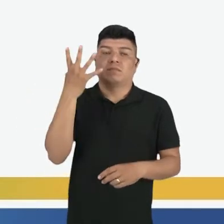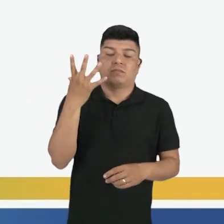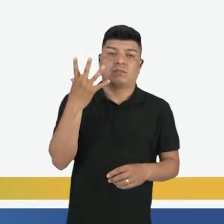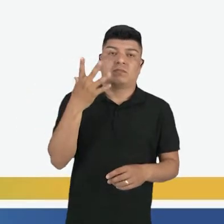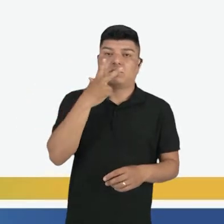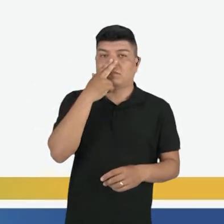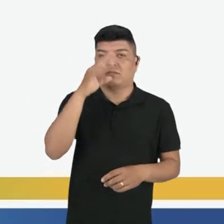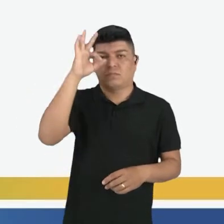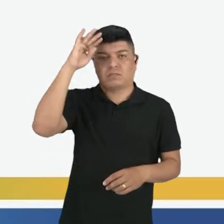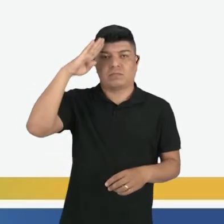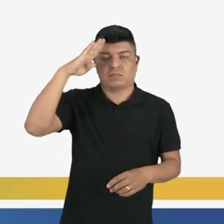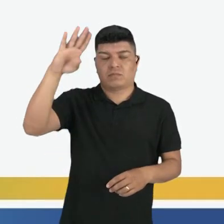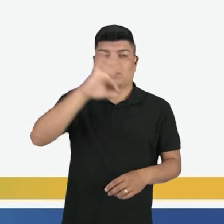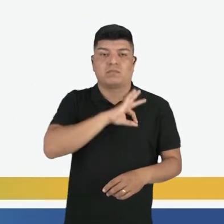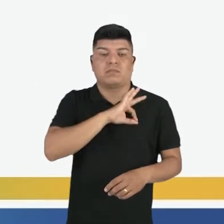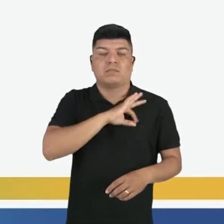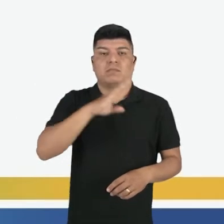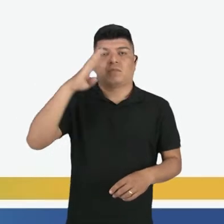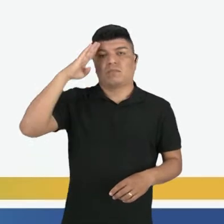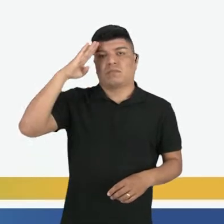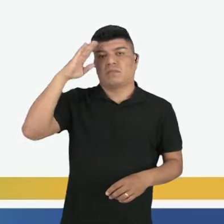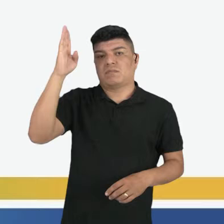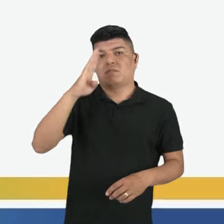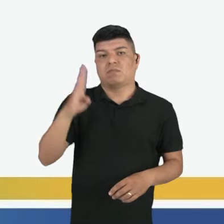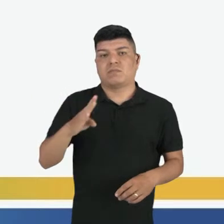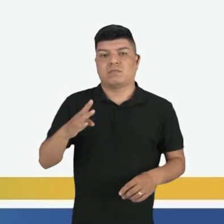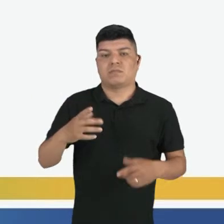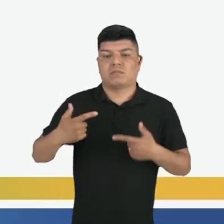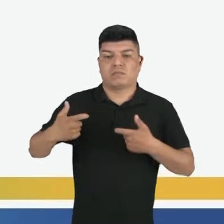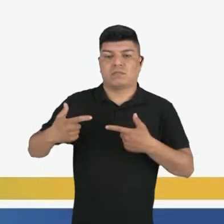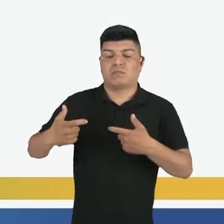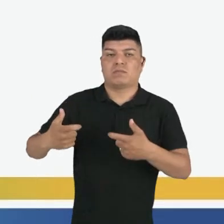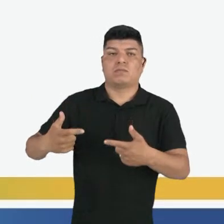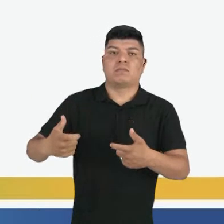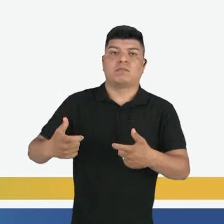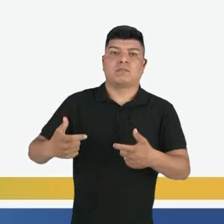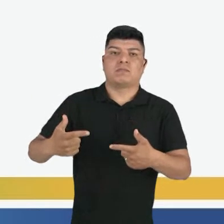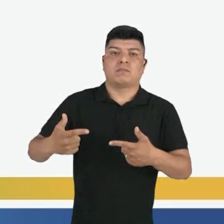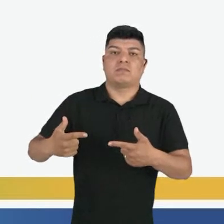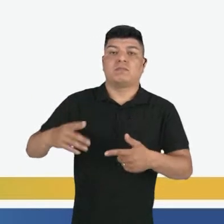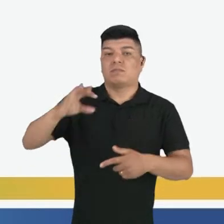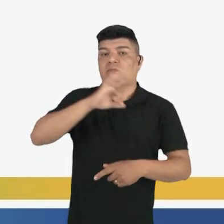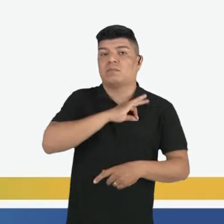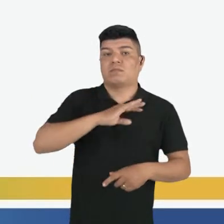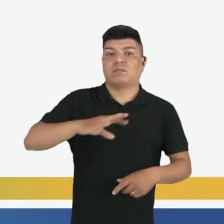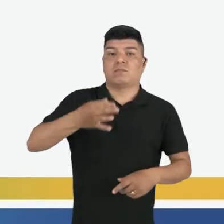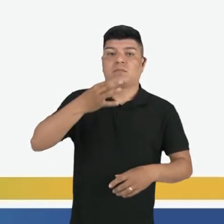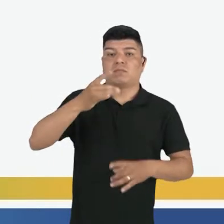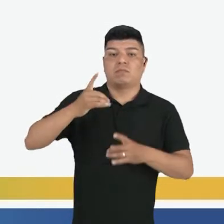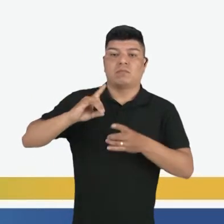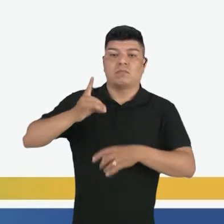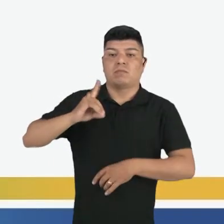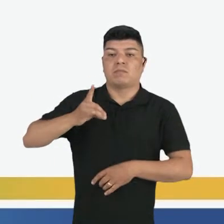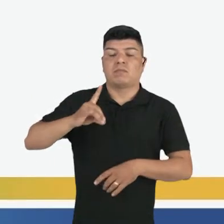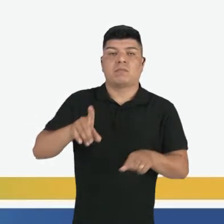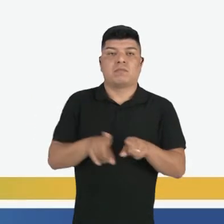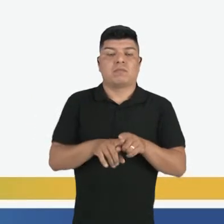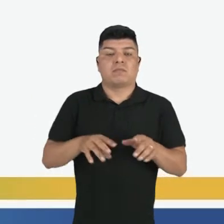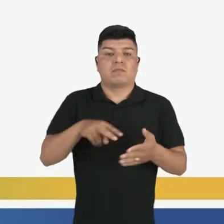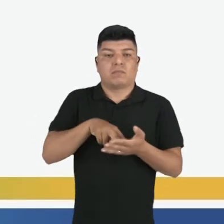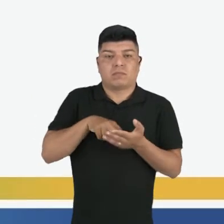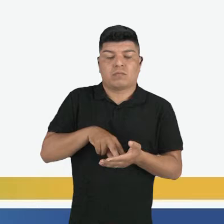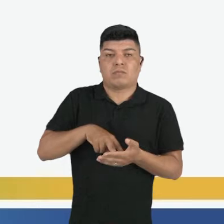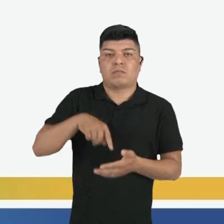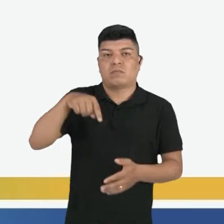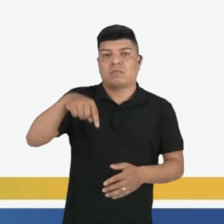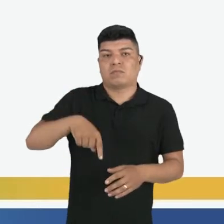como quartel-general para os brasileiros que lutavam contra as tropas do Exército Regular Boliviano e pela anexação do